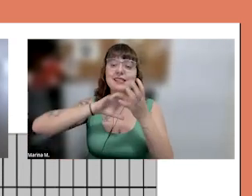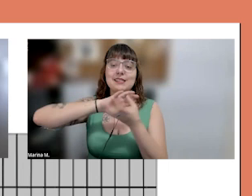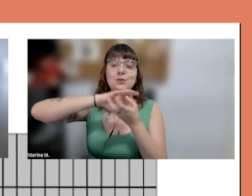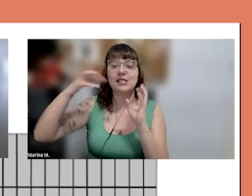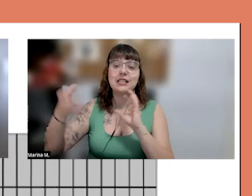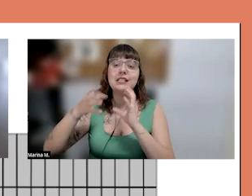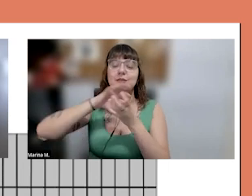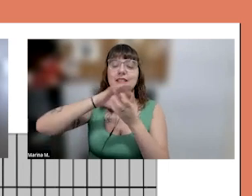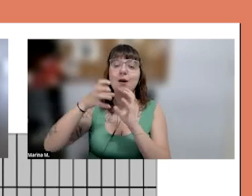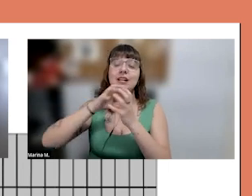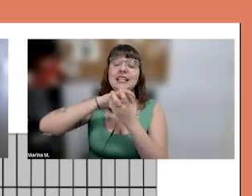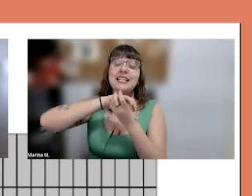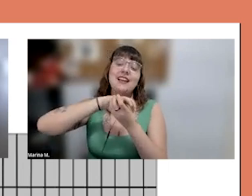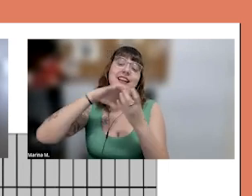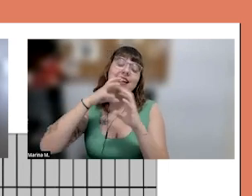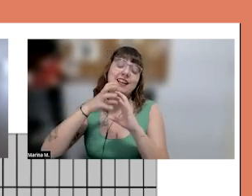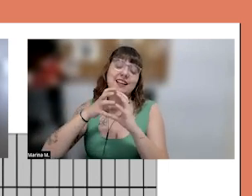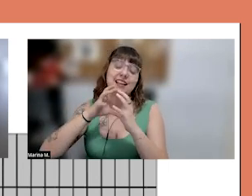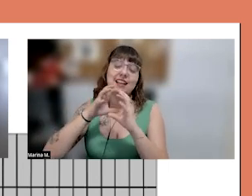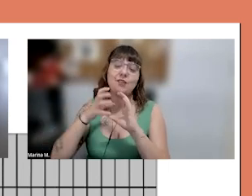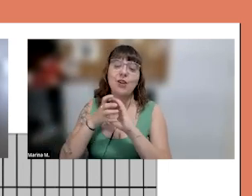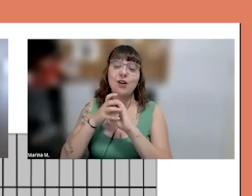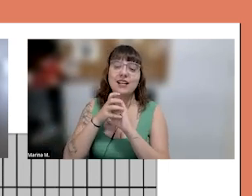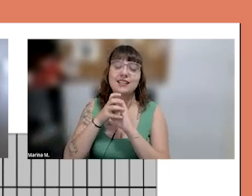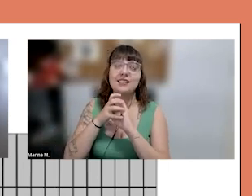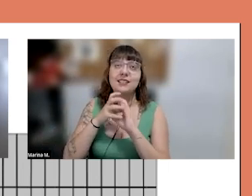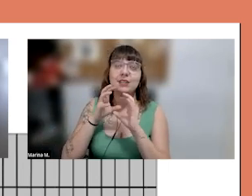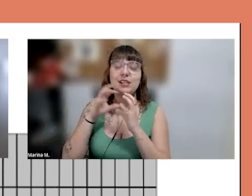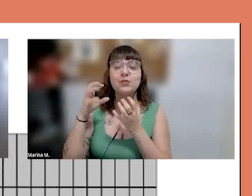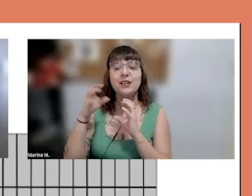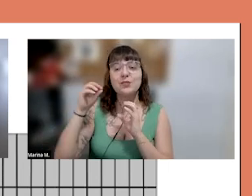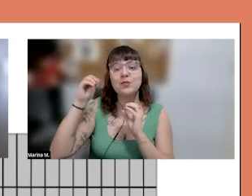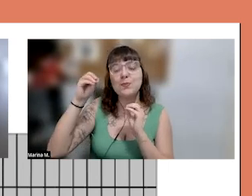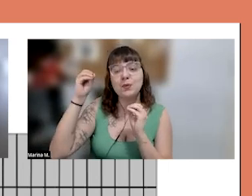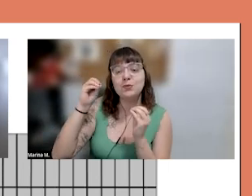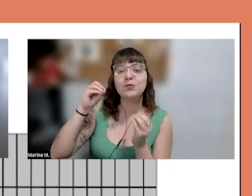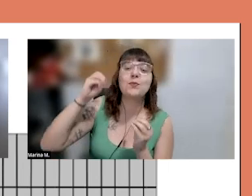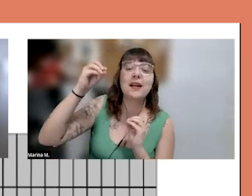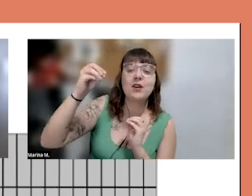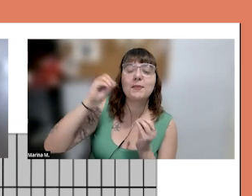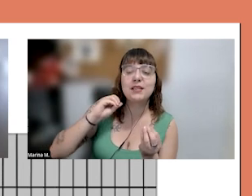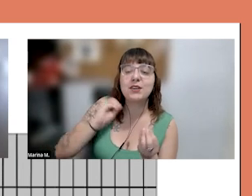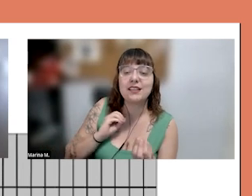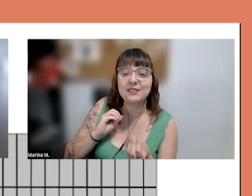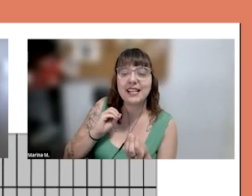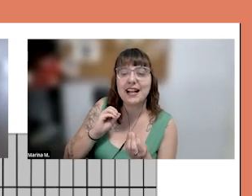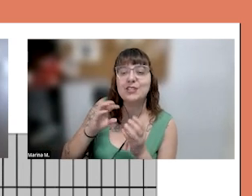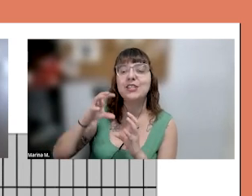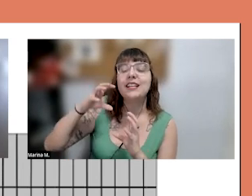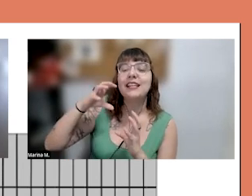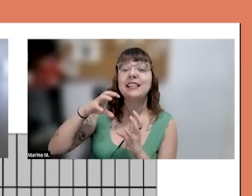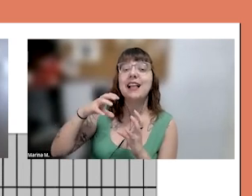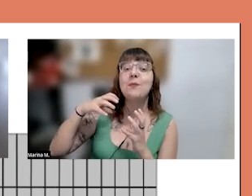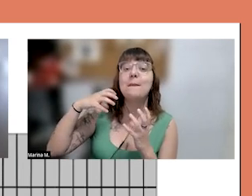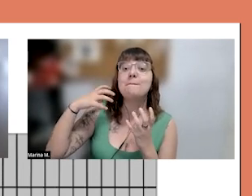a existência do oceano e tal, e aí ele coloca os pontos com maior, menor